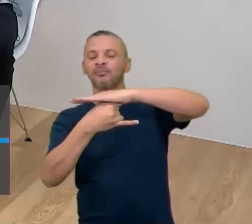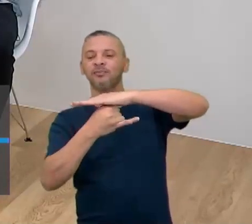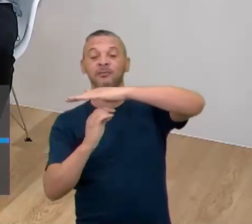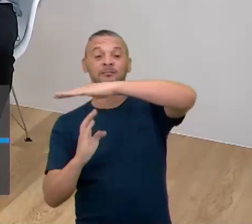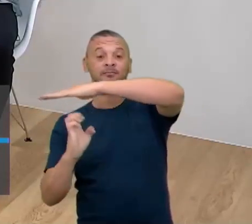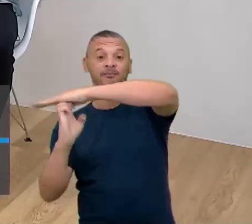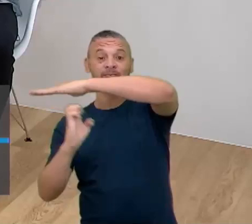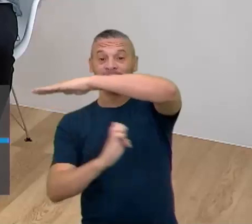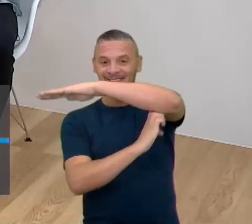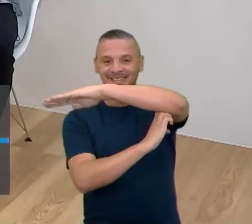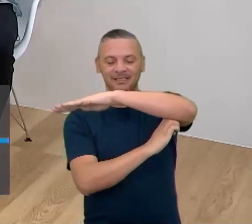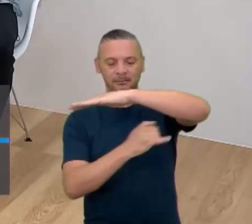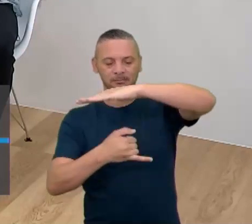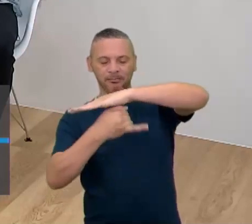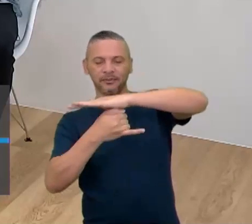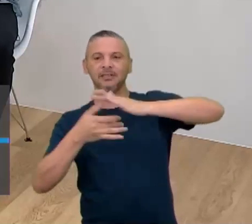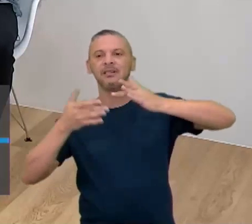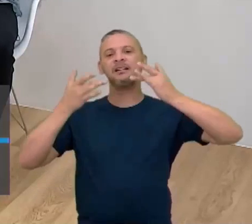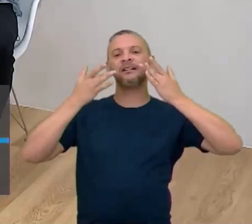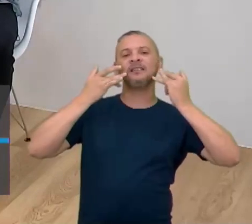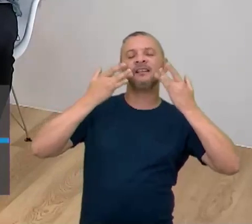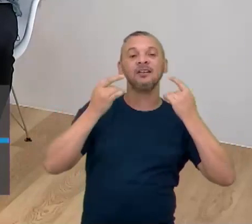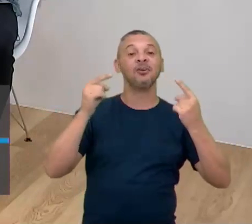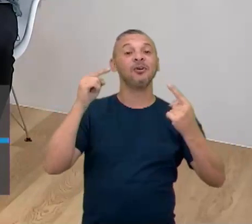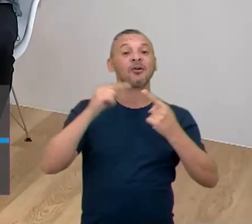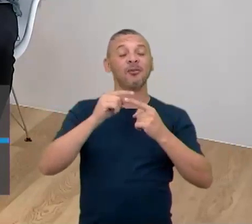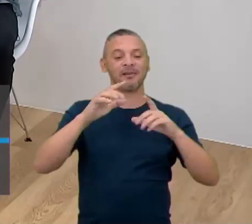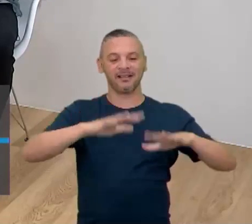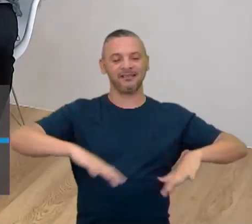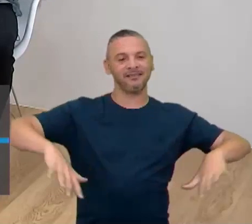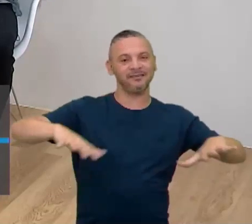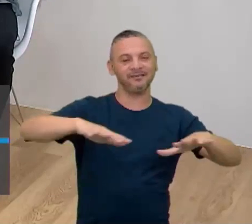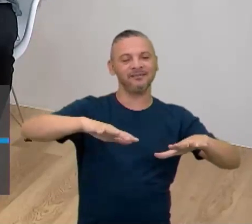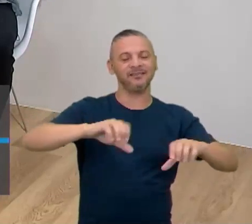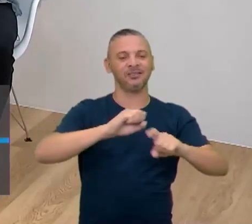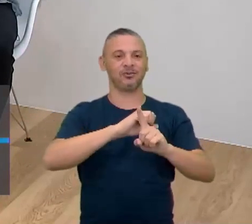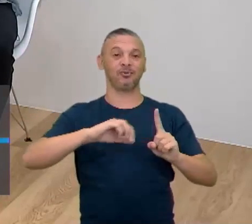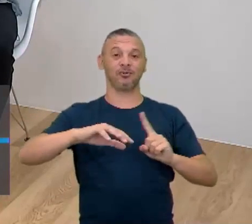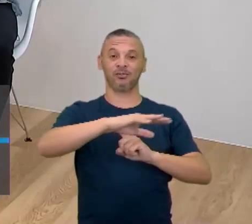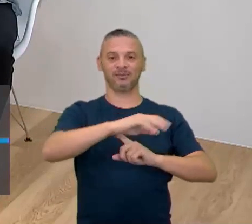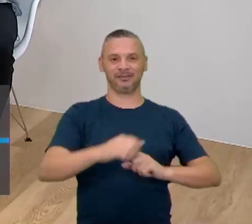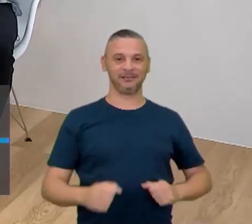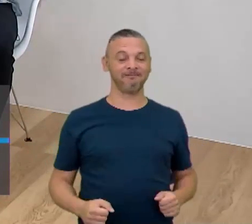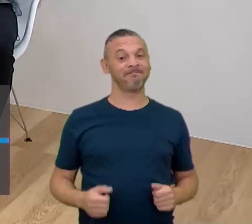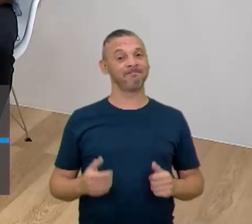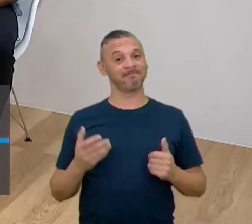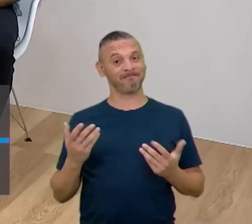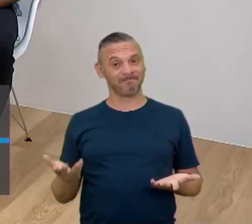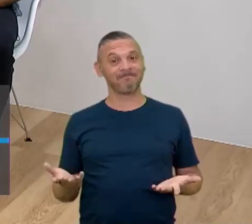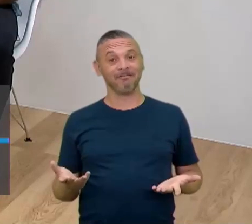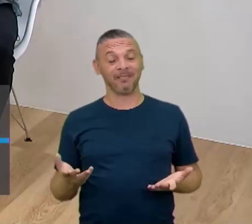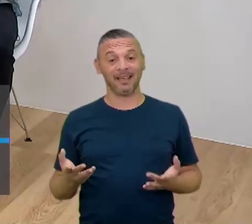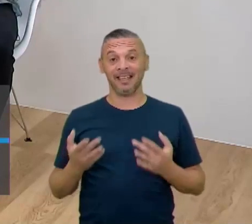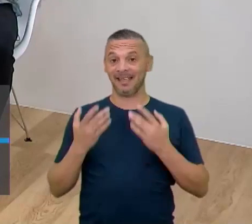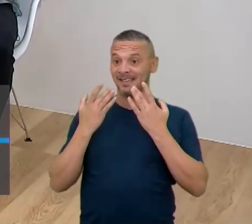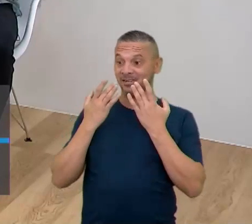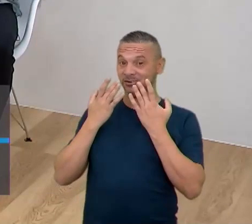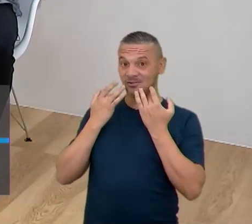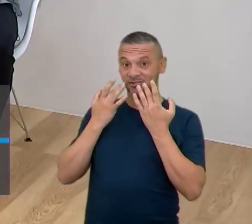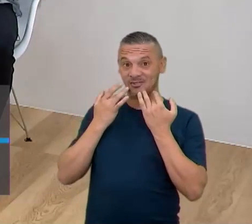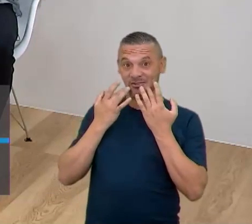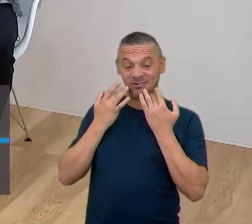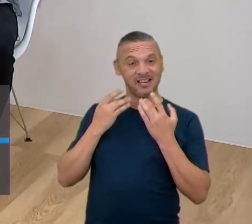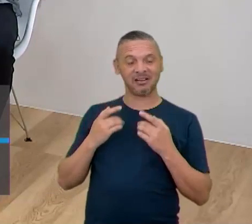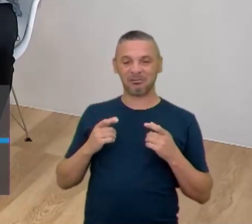era super interessante, tinha a ver com o contexto social daquele período. Então, ou seja, Sirlene, para fazer teatro